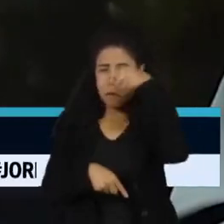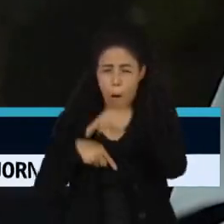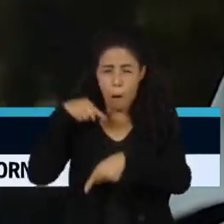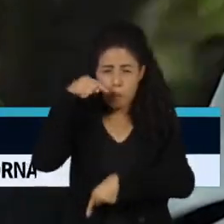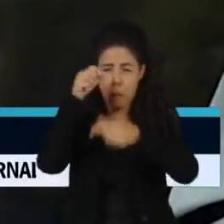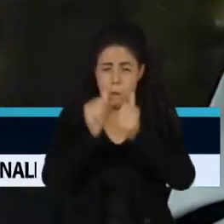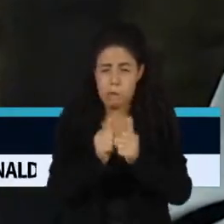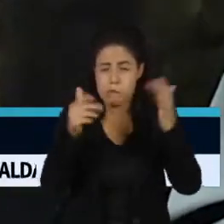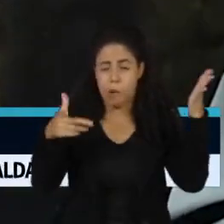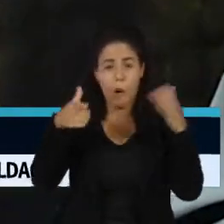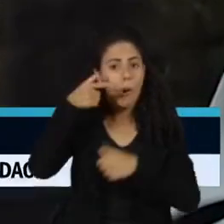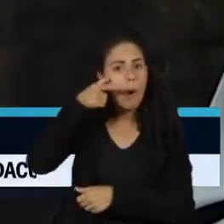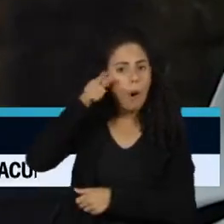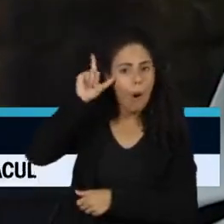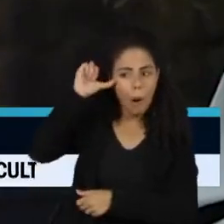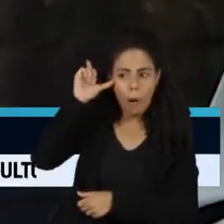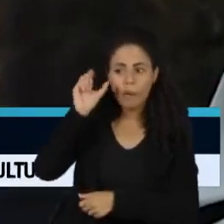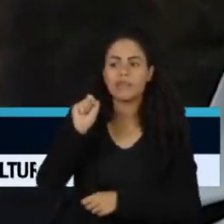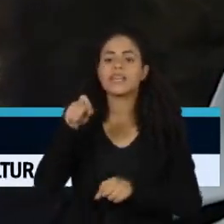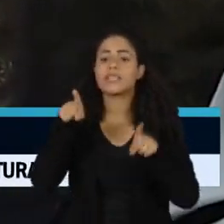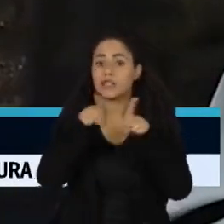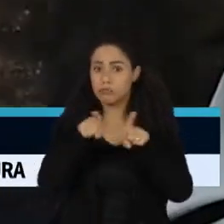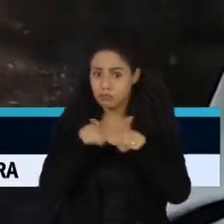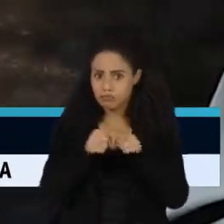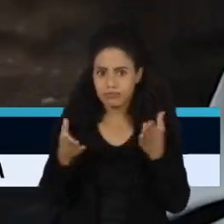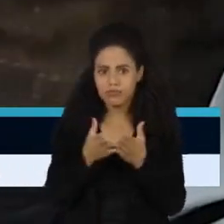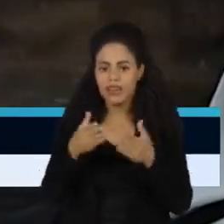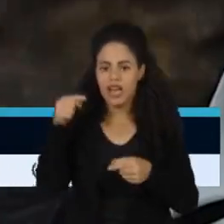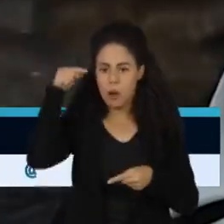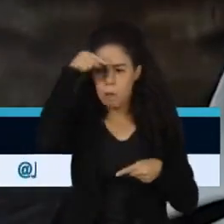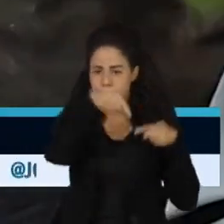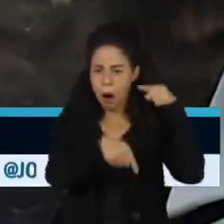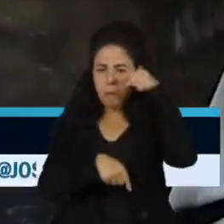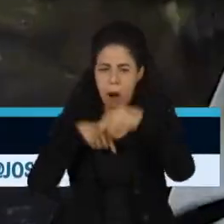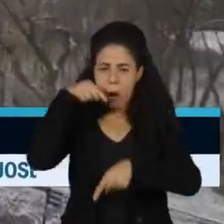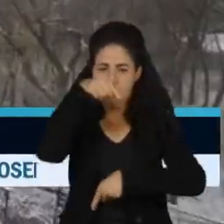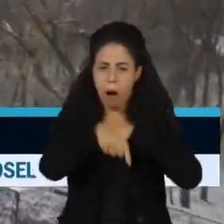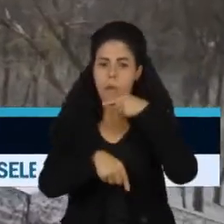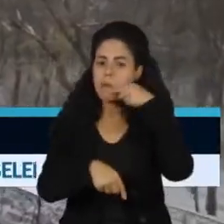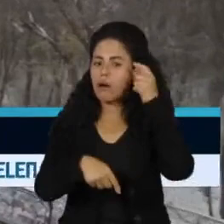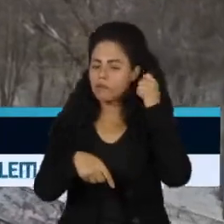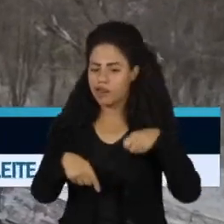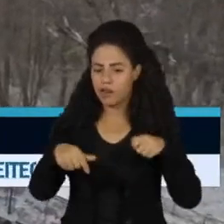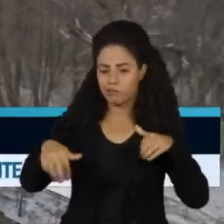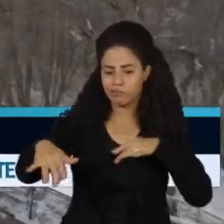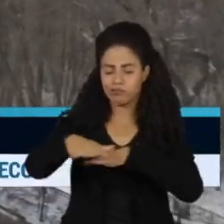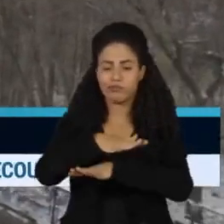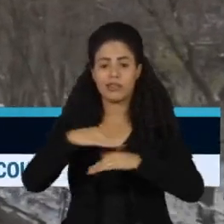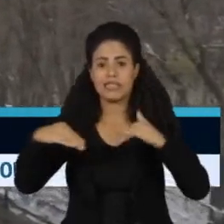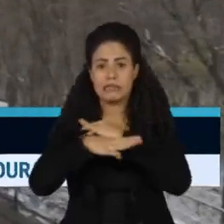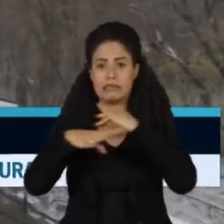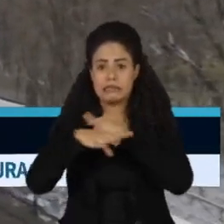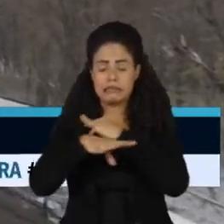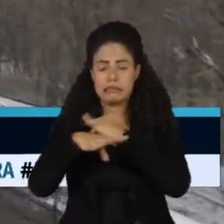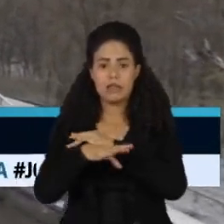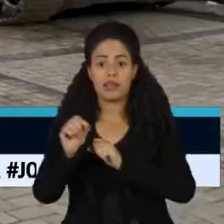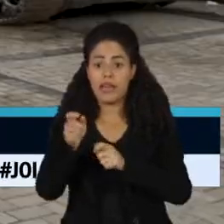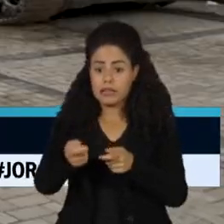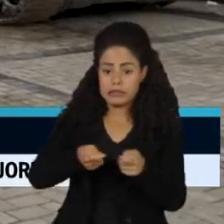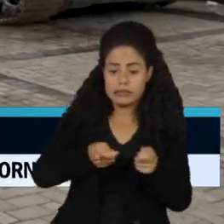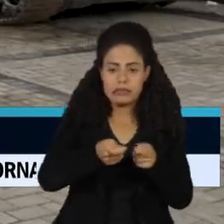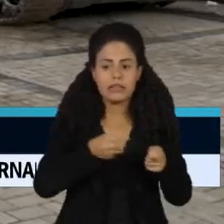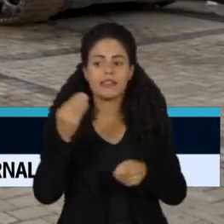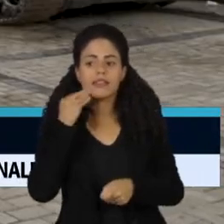Desde ontem, o exército russo intensificou os ataques às grandes cidades ucranianas. Os bombardeios buscam neutralizar